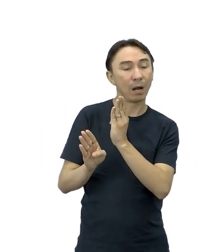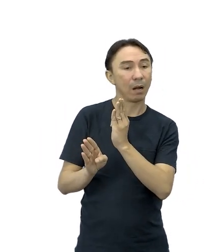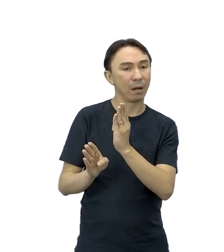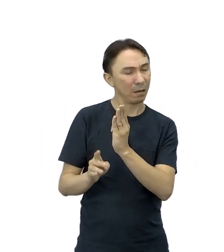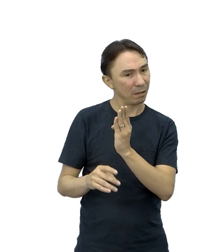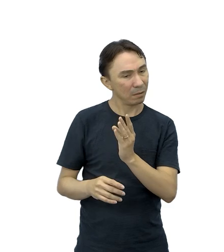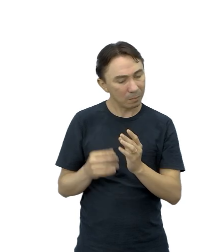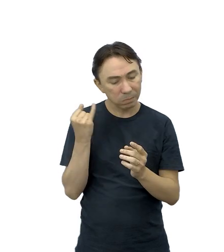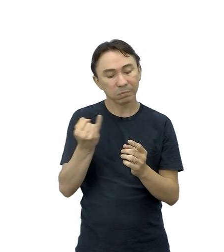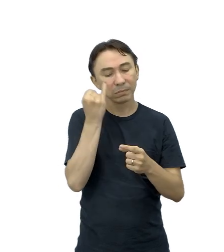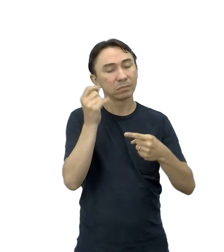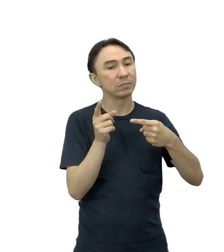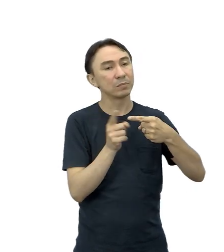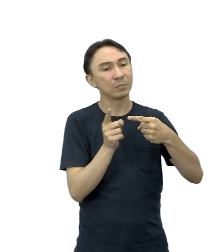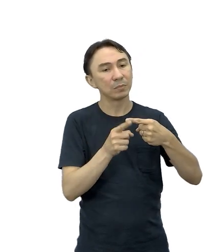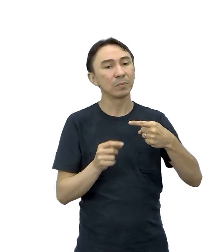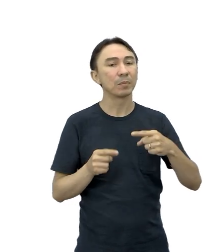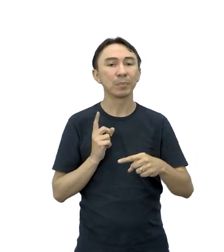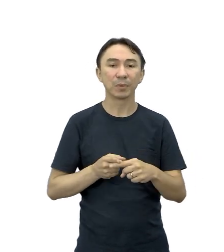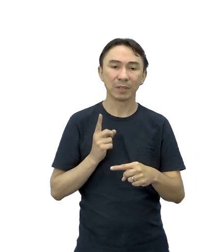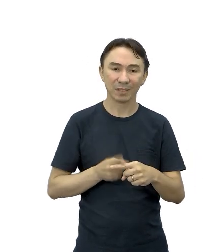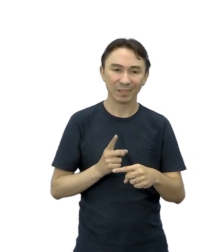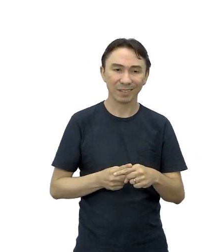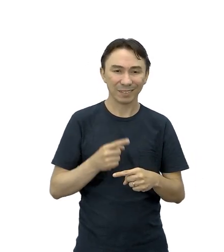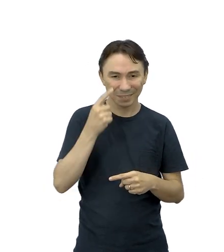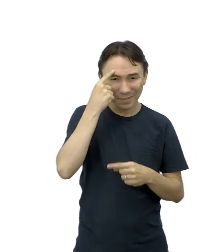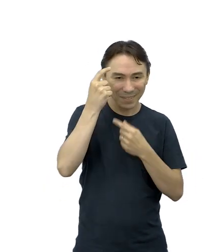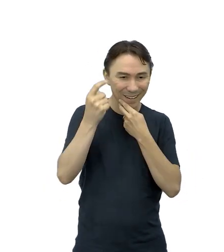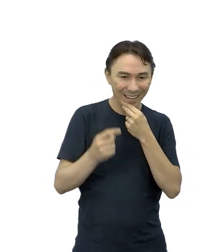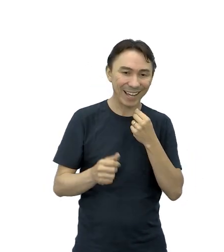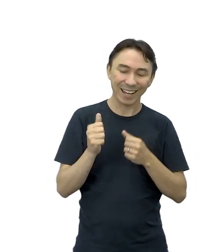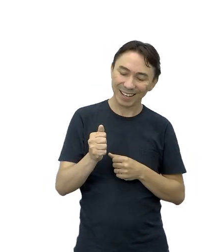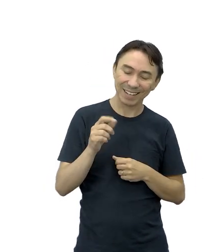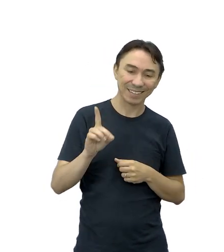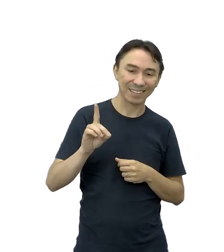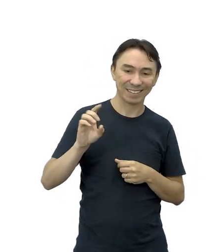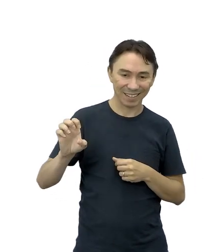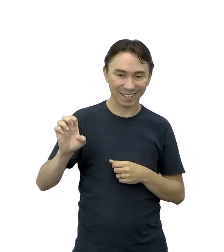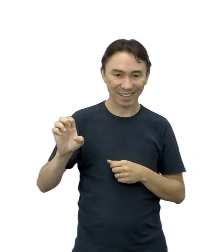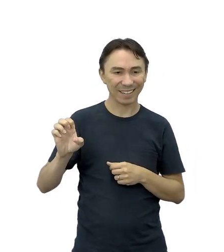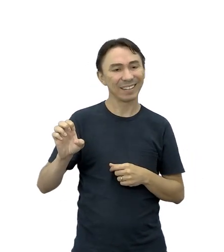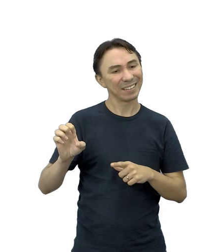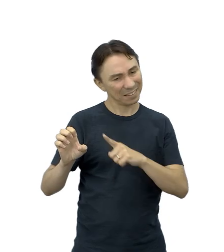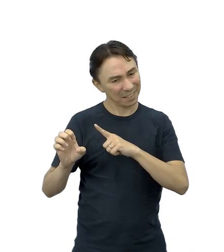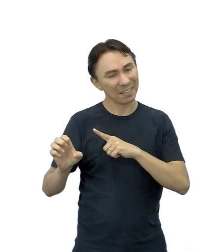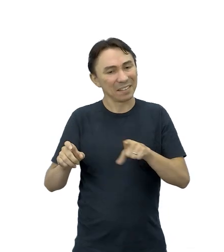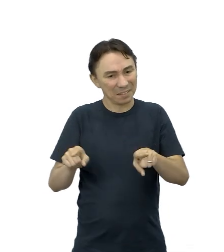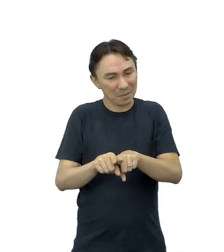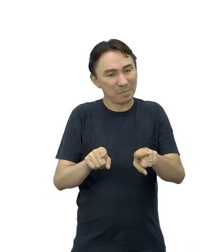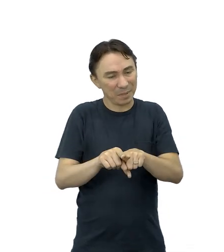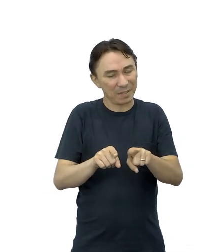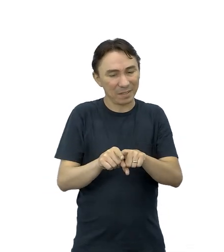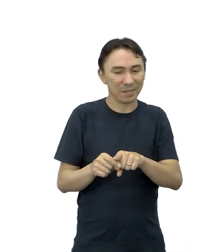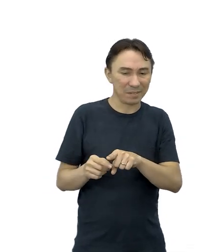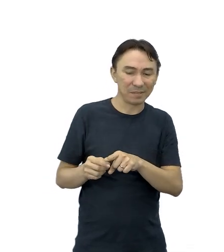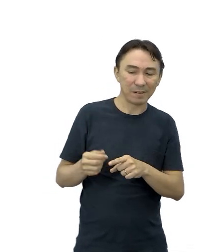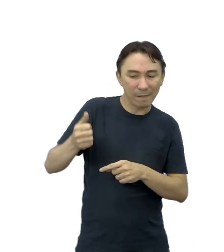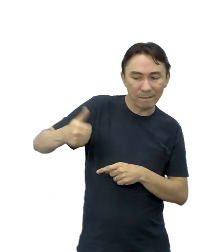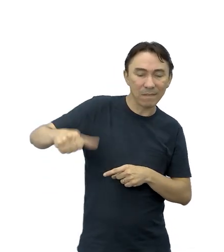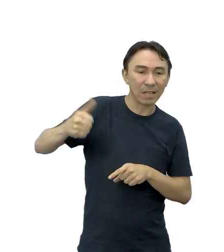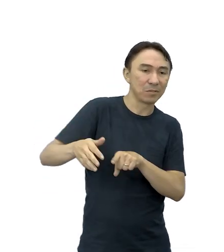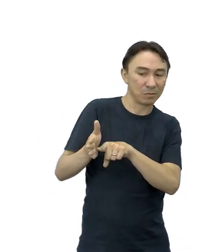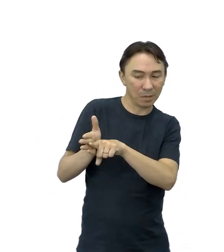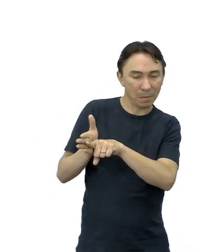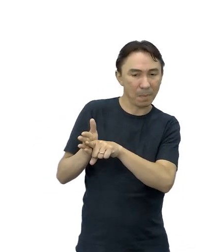desse processo da ADE, né, que também desenvolve uma avaliação diagnóstica, nós podemos imaginar que